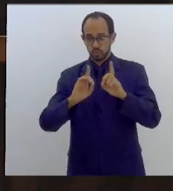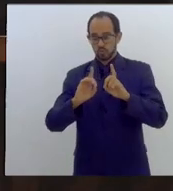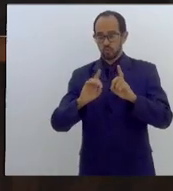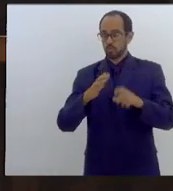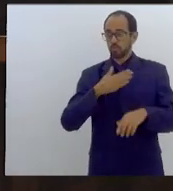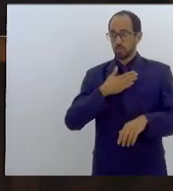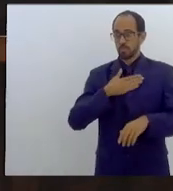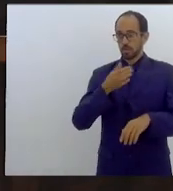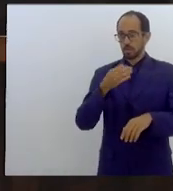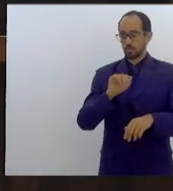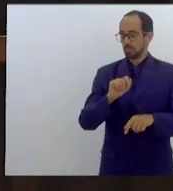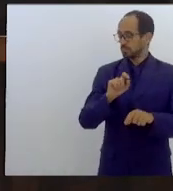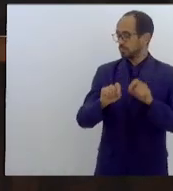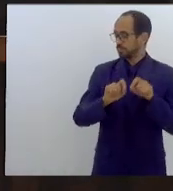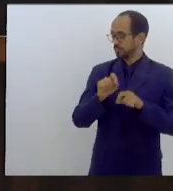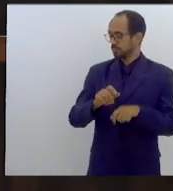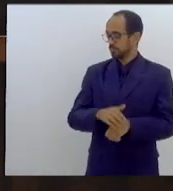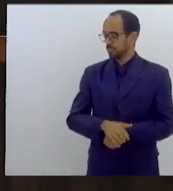engano,